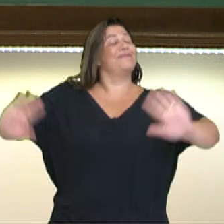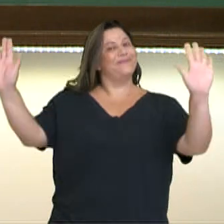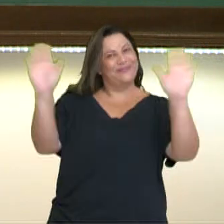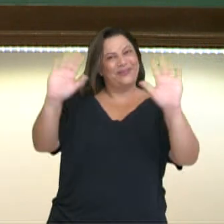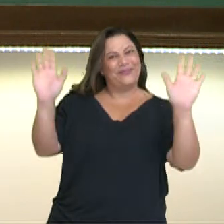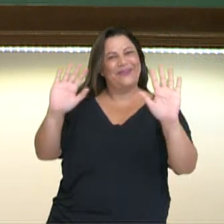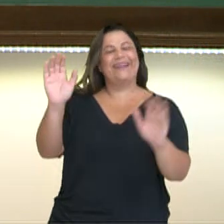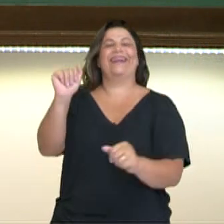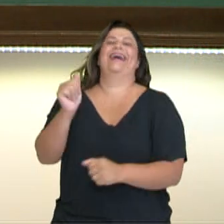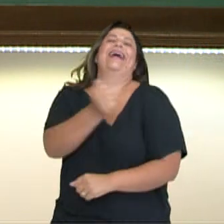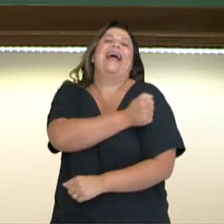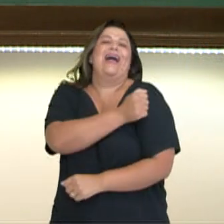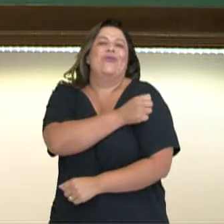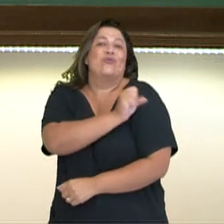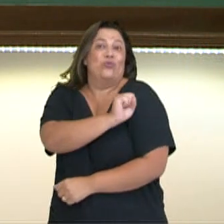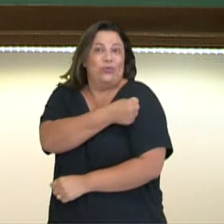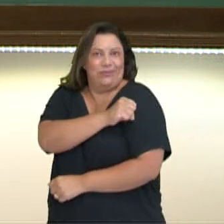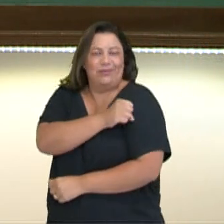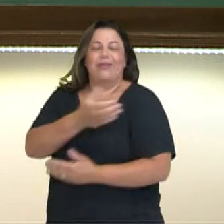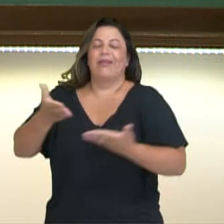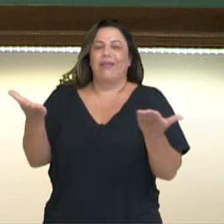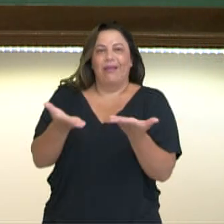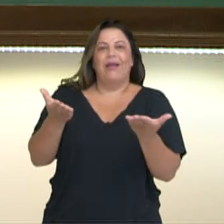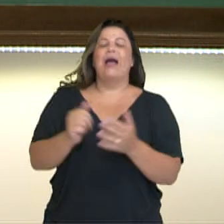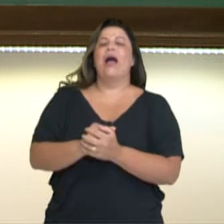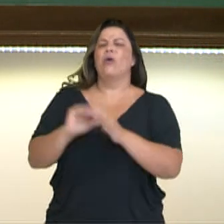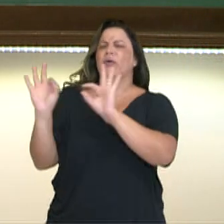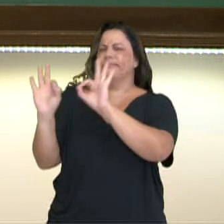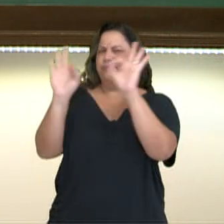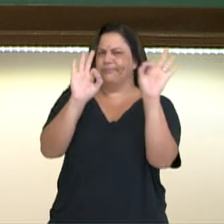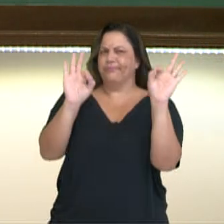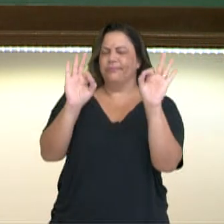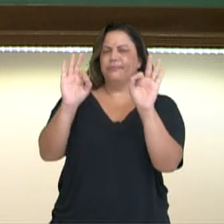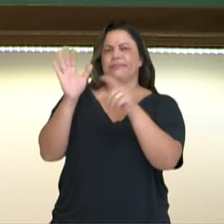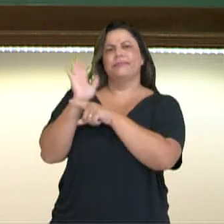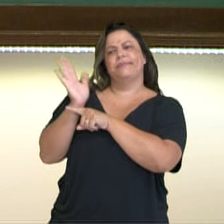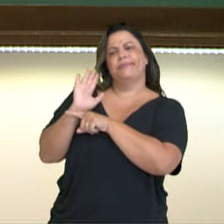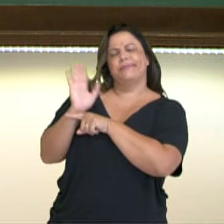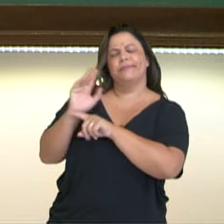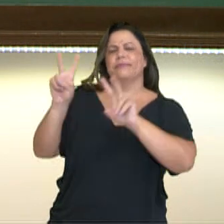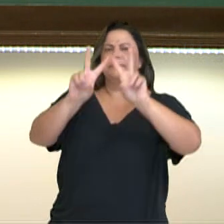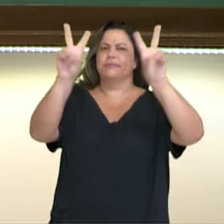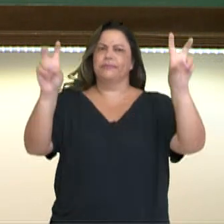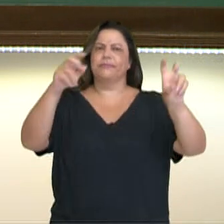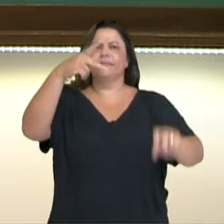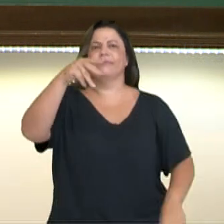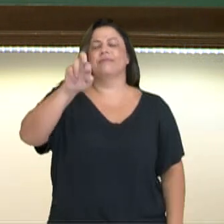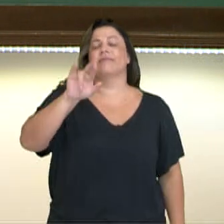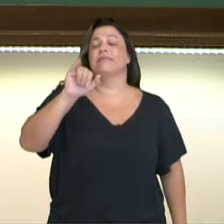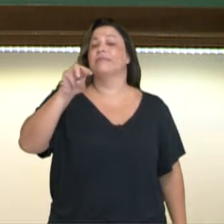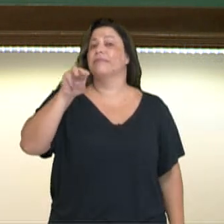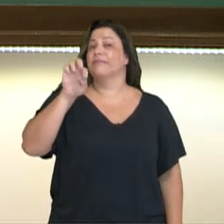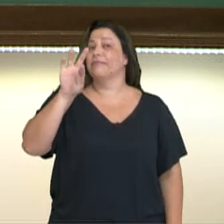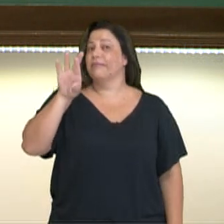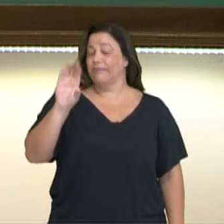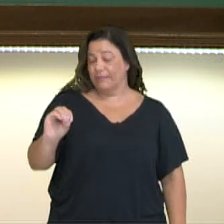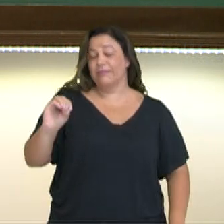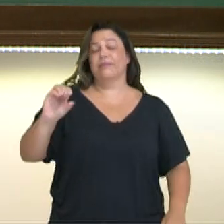Olá, estudante do 8º ano. Neste vídeo, nós vamos falar sobre perímetro e área utilizando equações. Vamos lá?